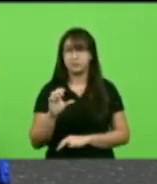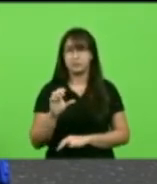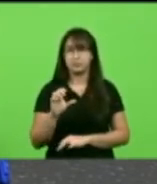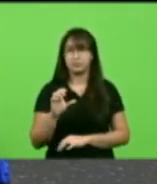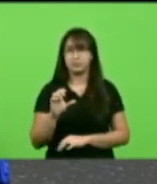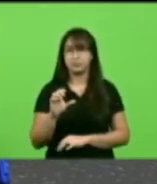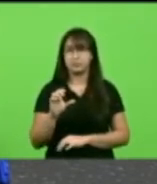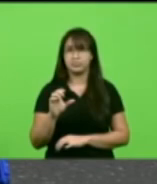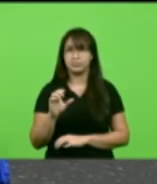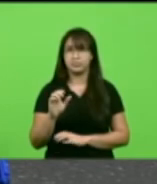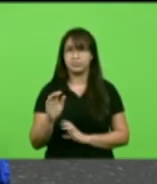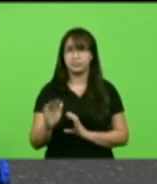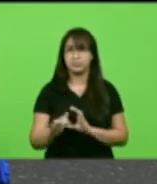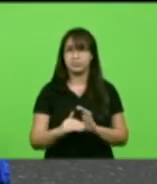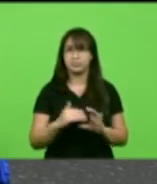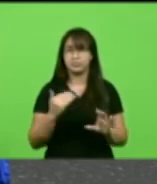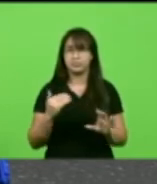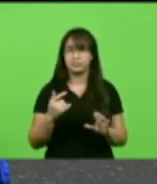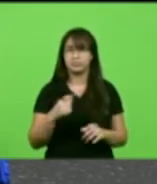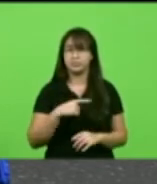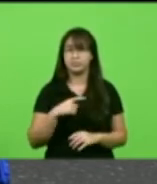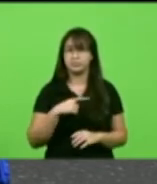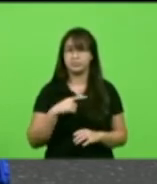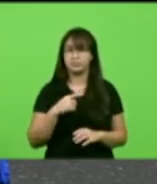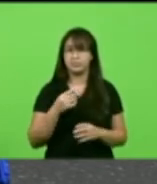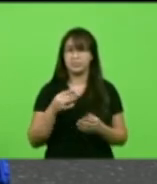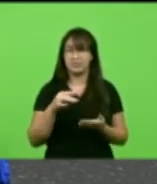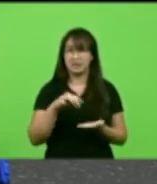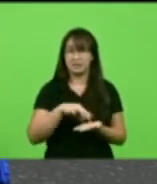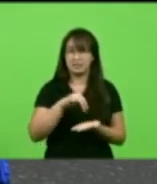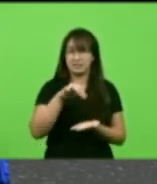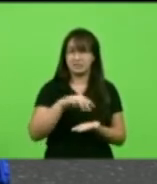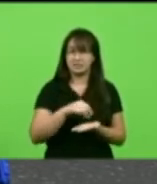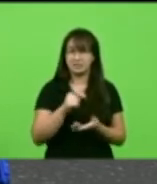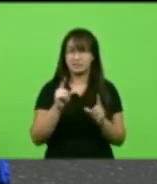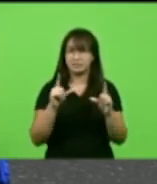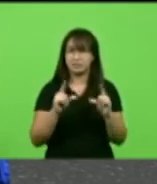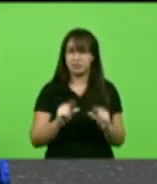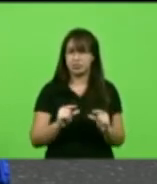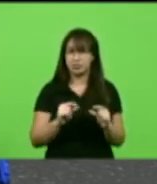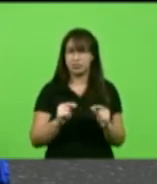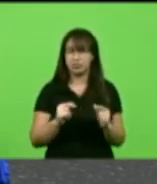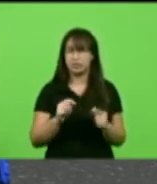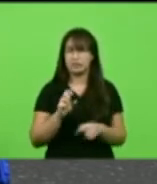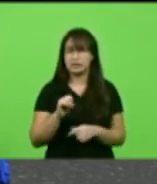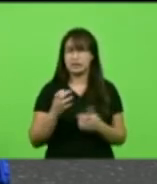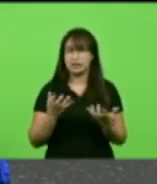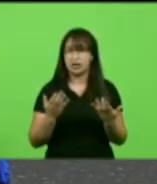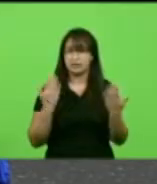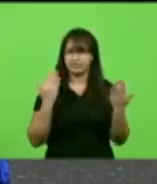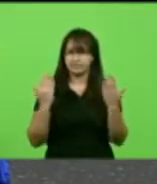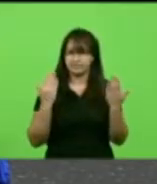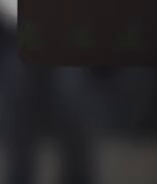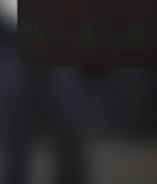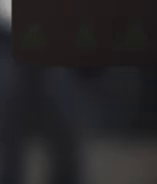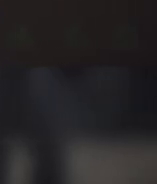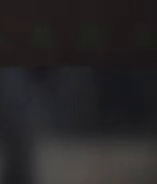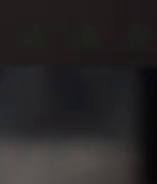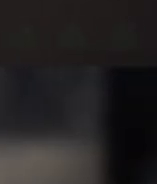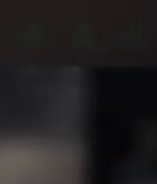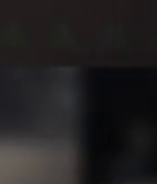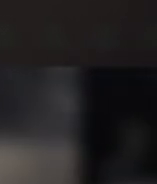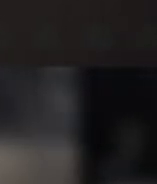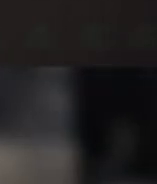o recebe migalha se se estabelecer como parâmetro que envia para Brasília